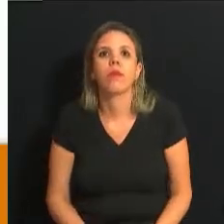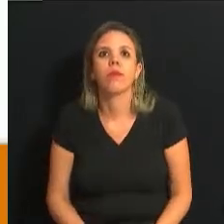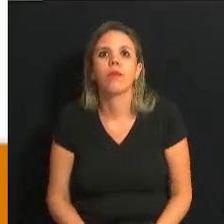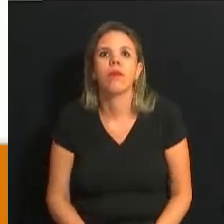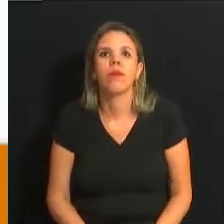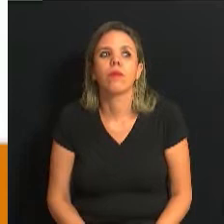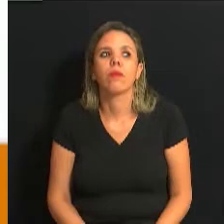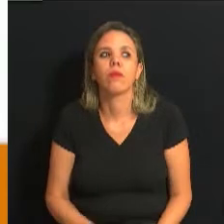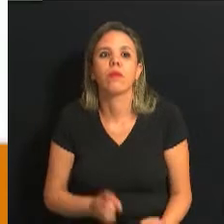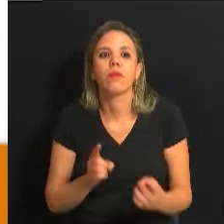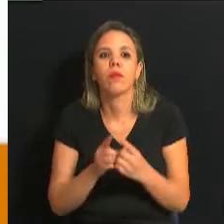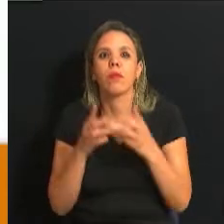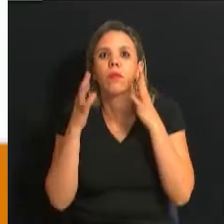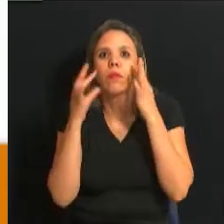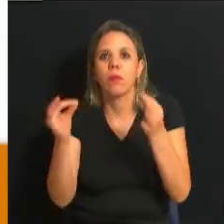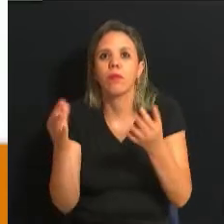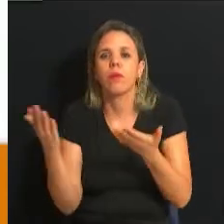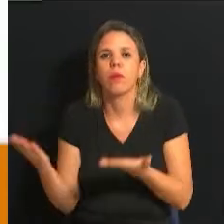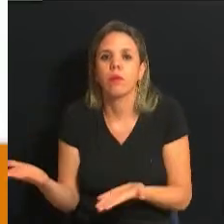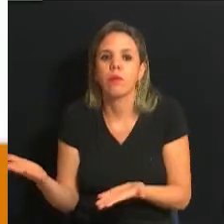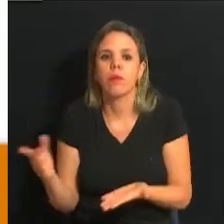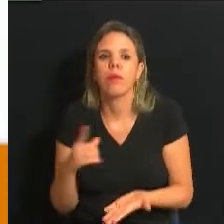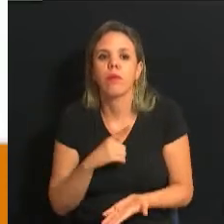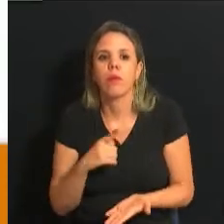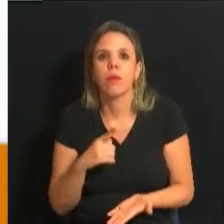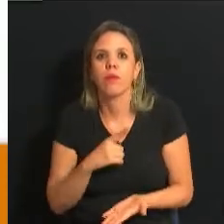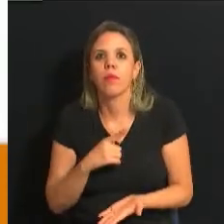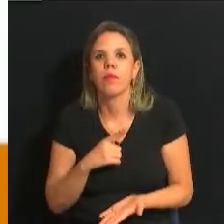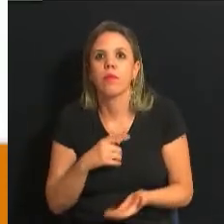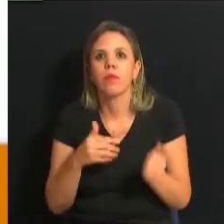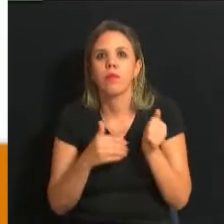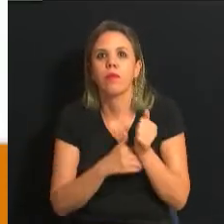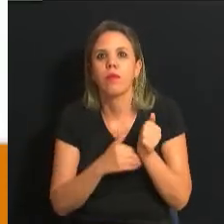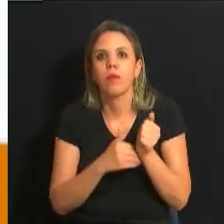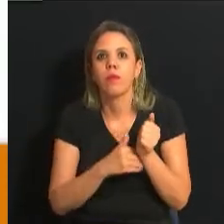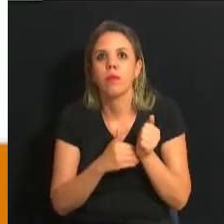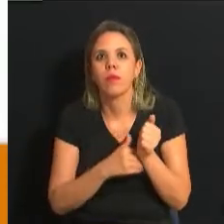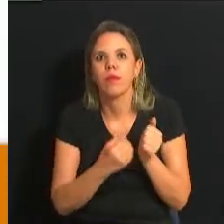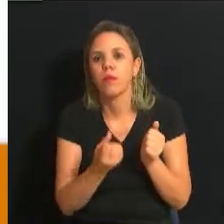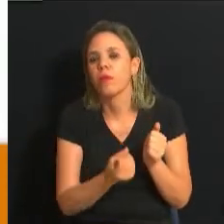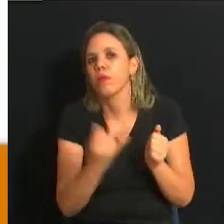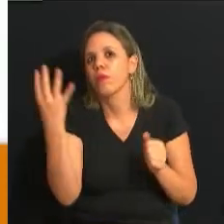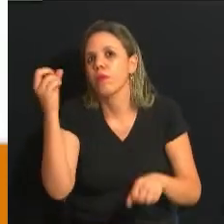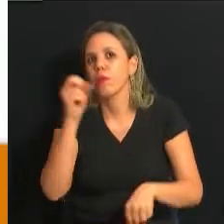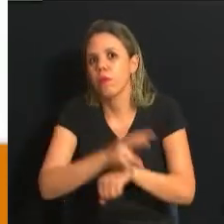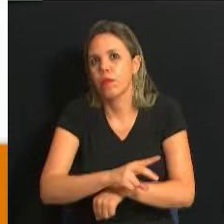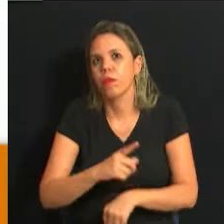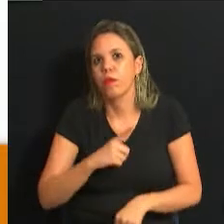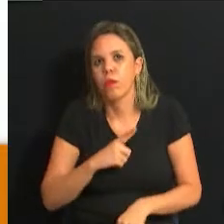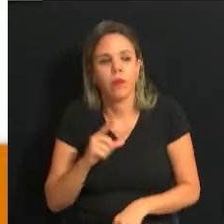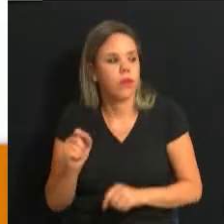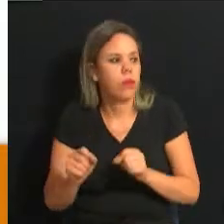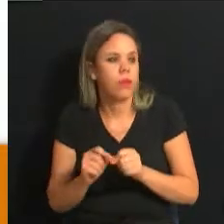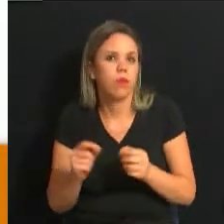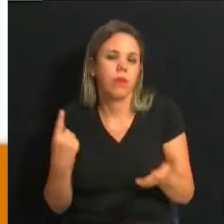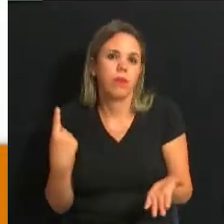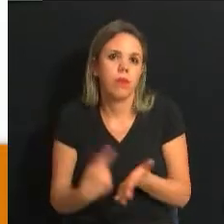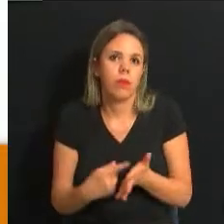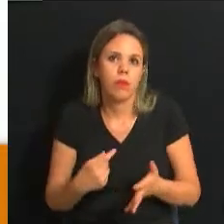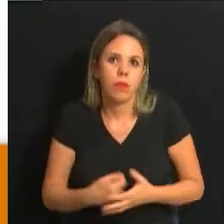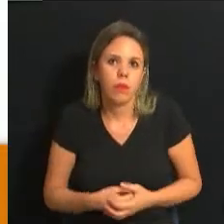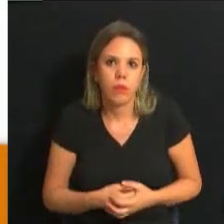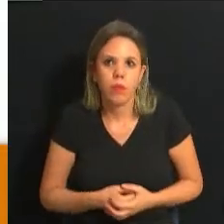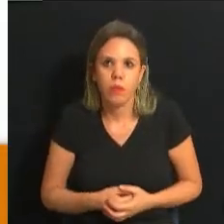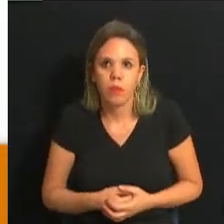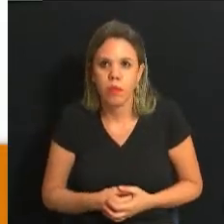mas atenção, a gente tem senha de acordo com as vagas que sobraram de quem fez o agendamento. Ok,